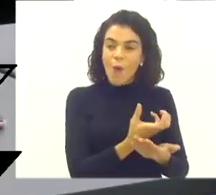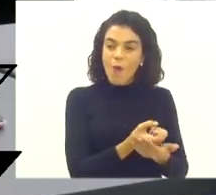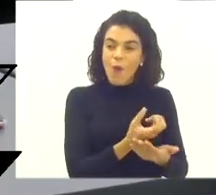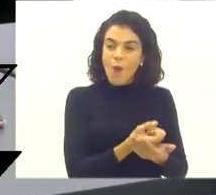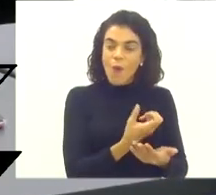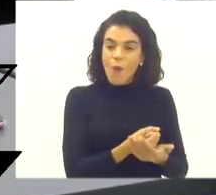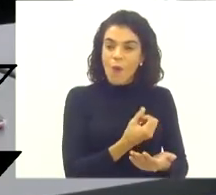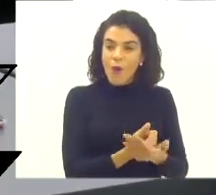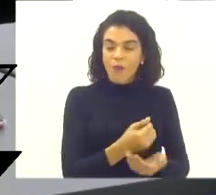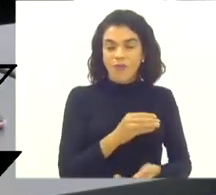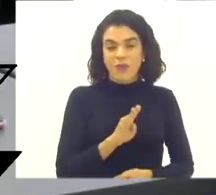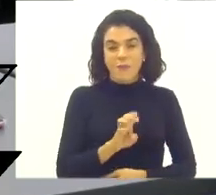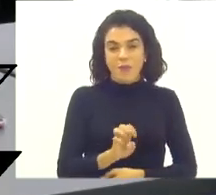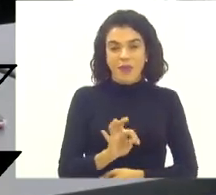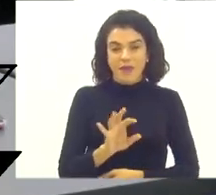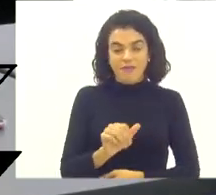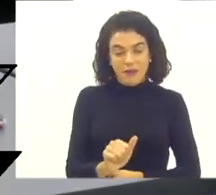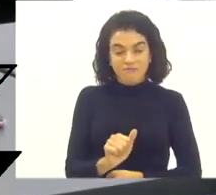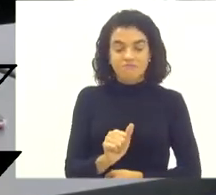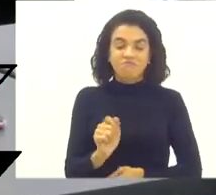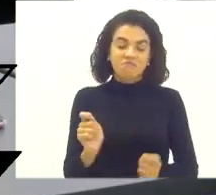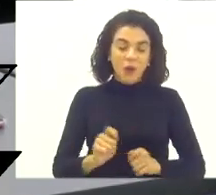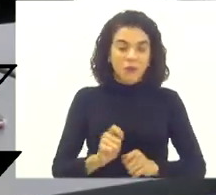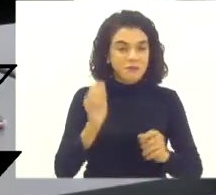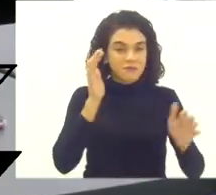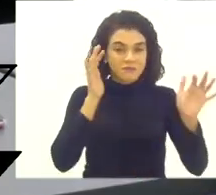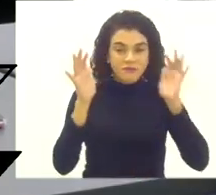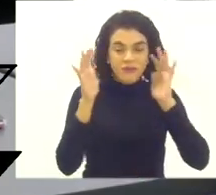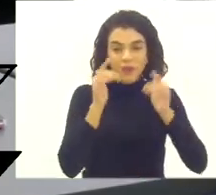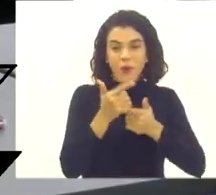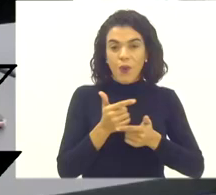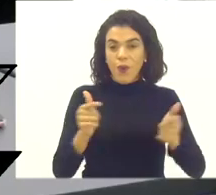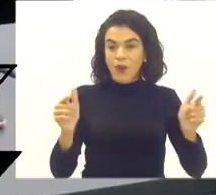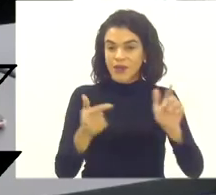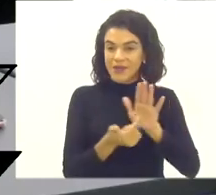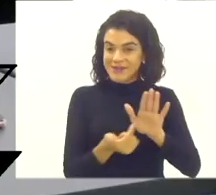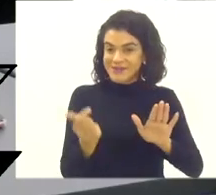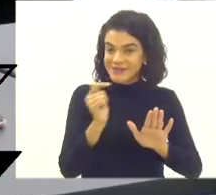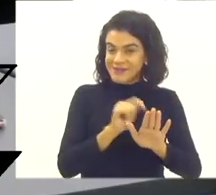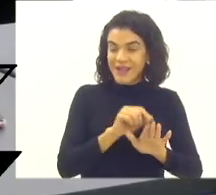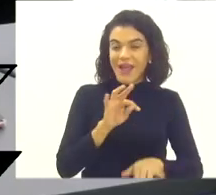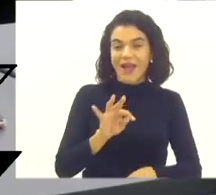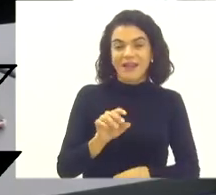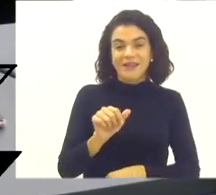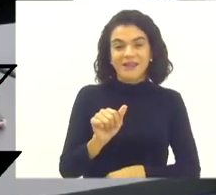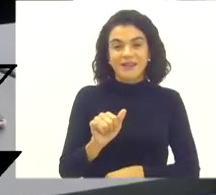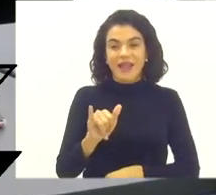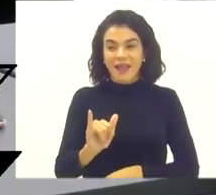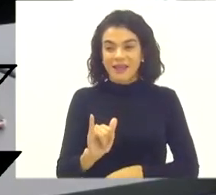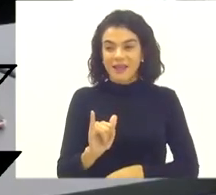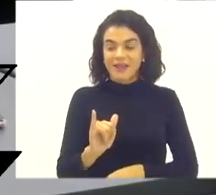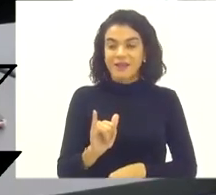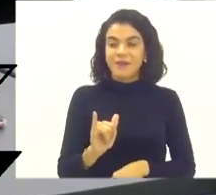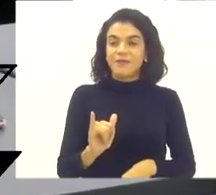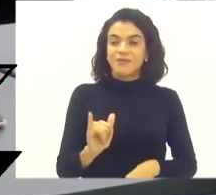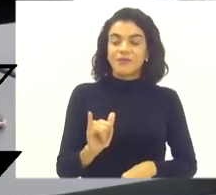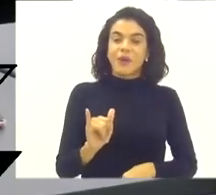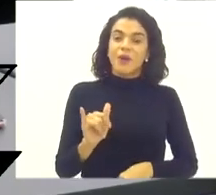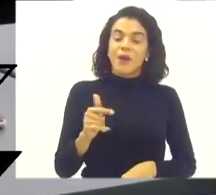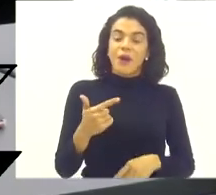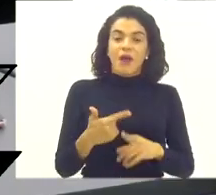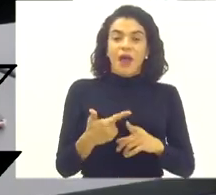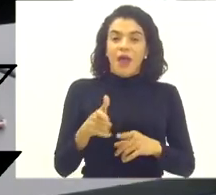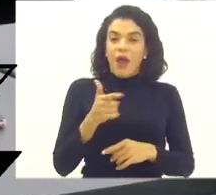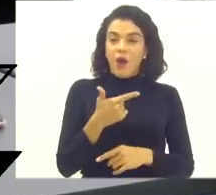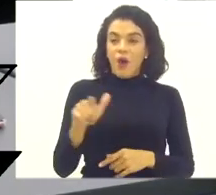mesmo escopo pode ser pensado vários outros e aí a antítese da Beta é a Tai porque a Tai ela é uma outra